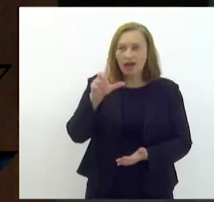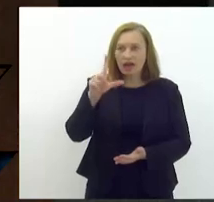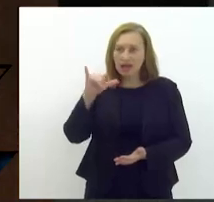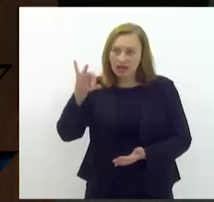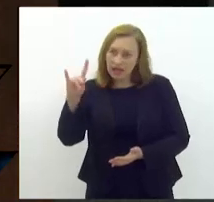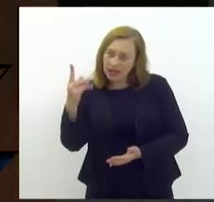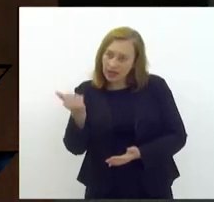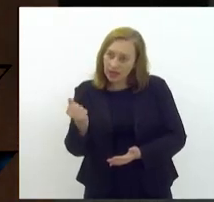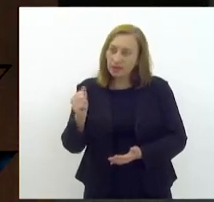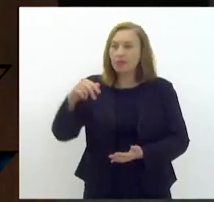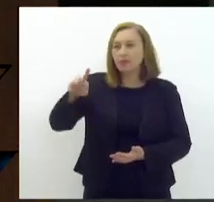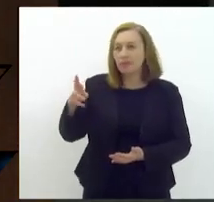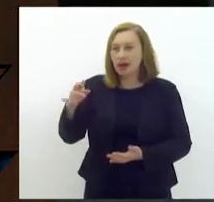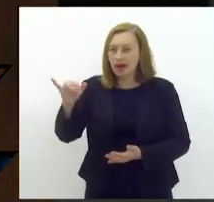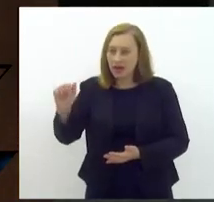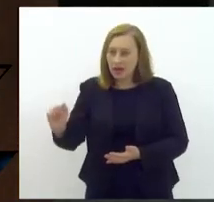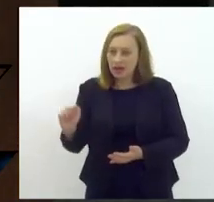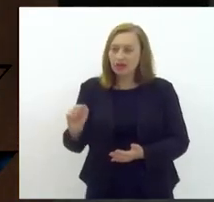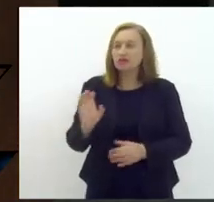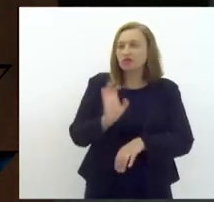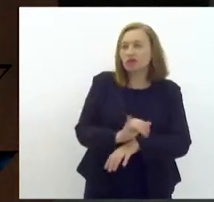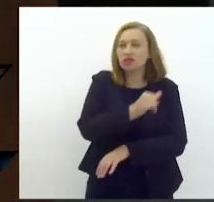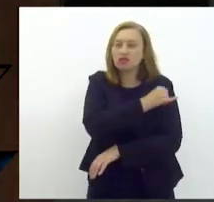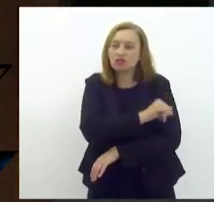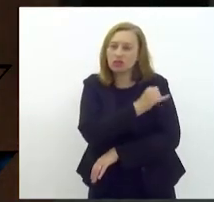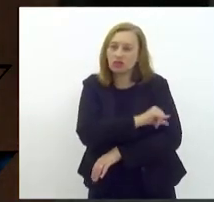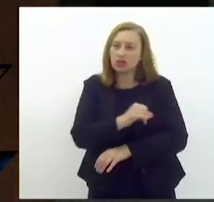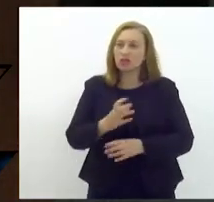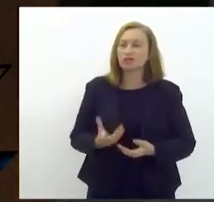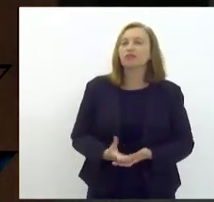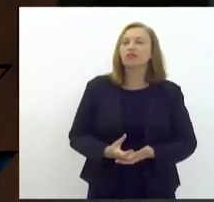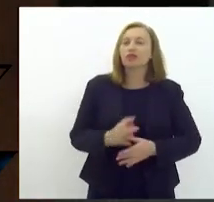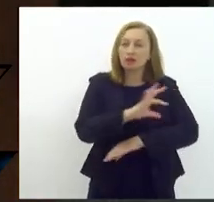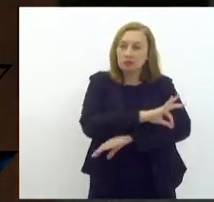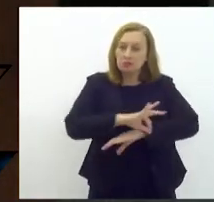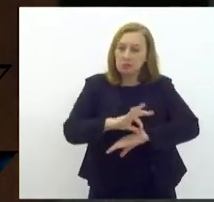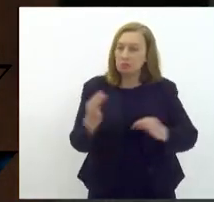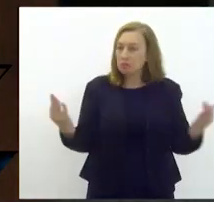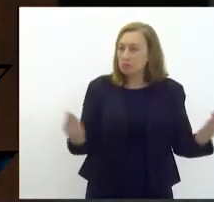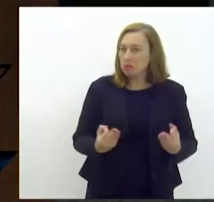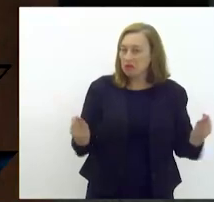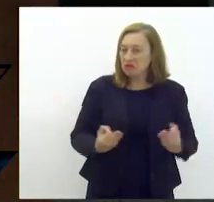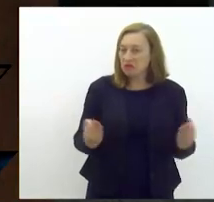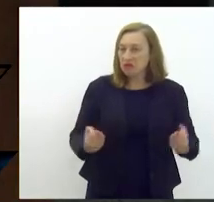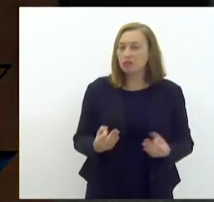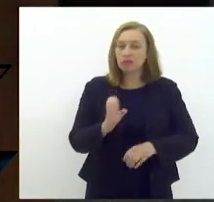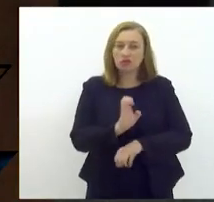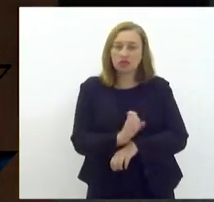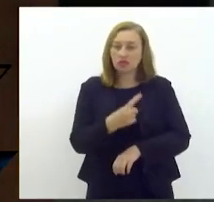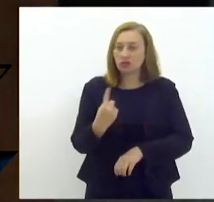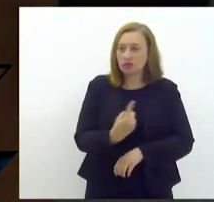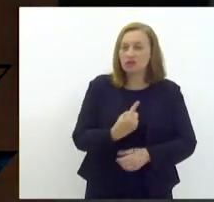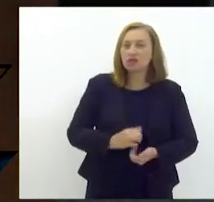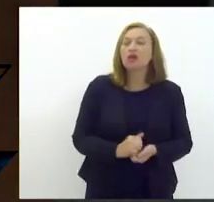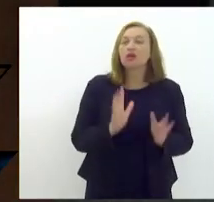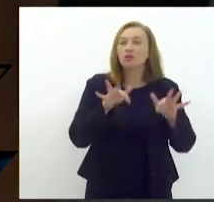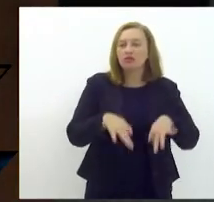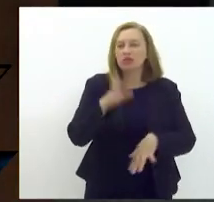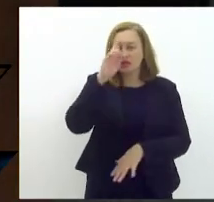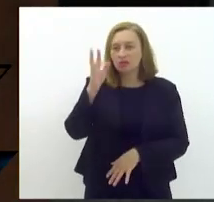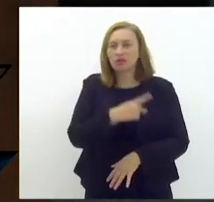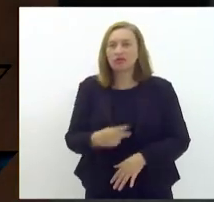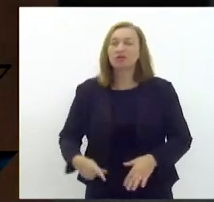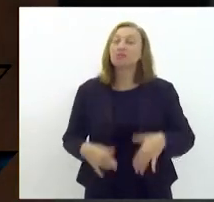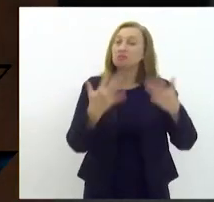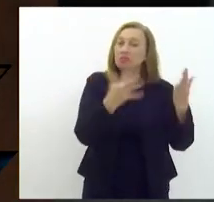dada a sua cobertura a sua arquitetura exuberante e relevância para o nosso Estado então por fim Presidente ou